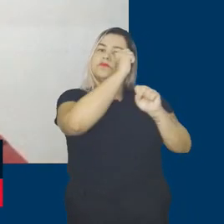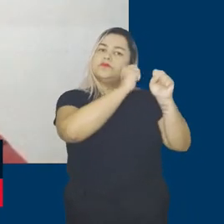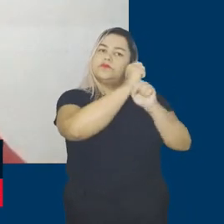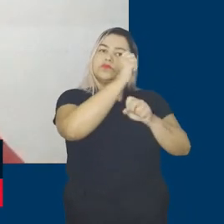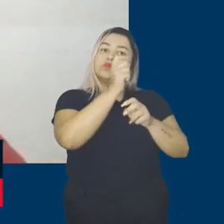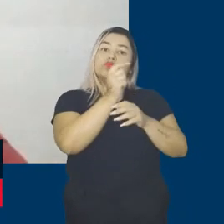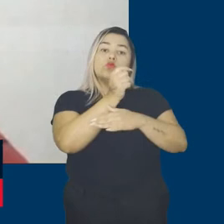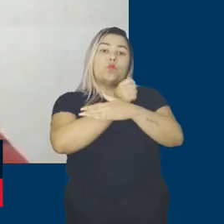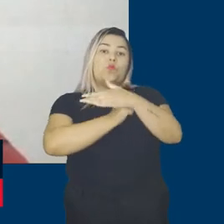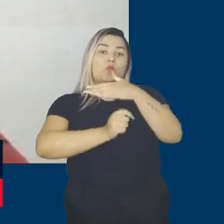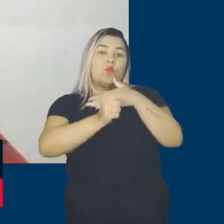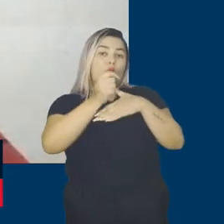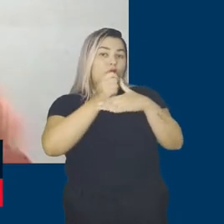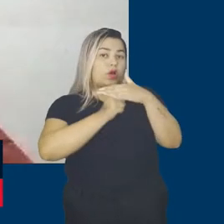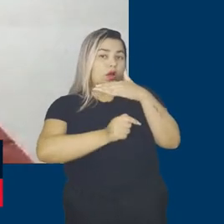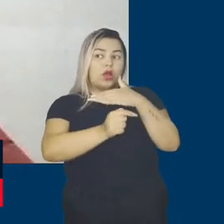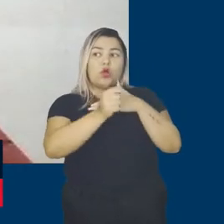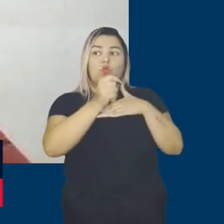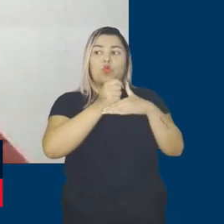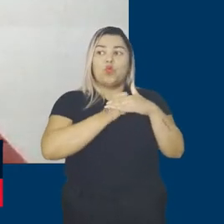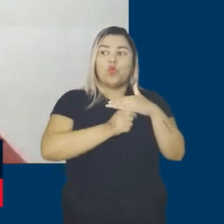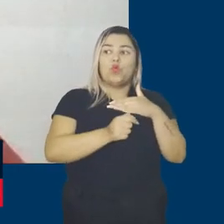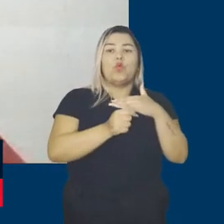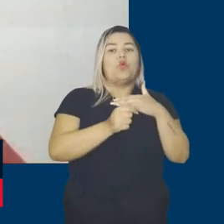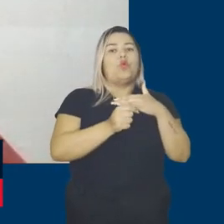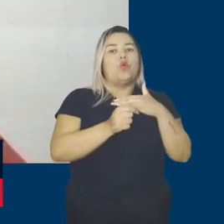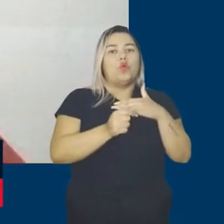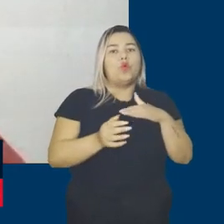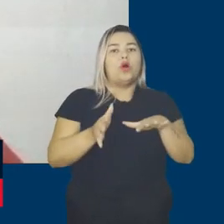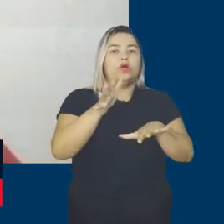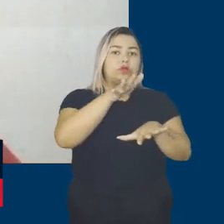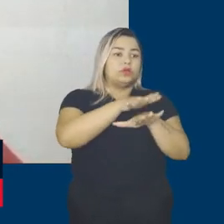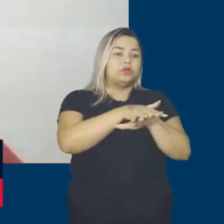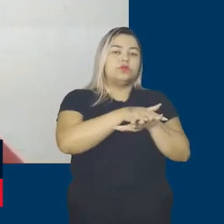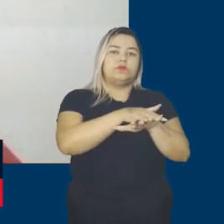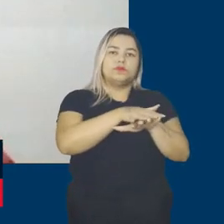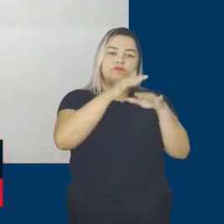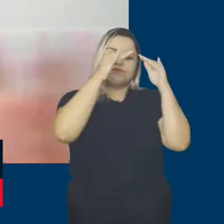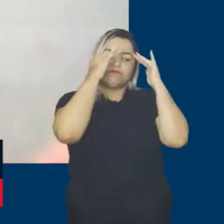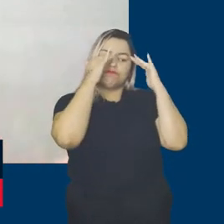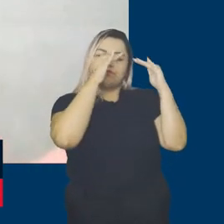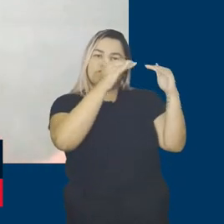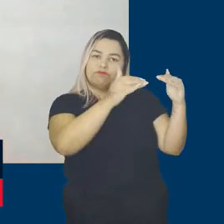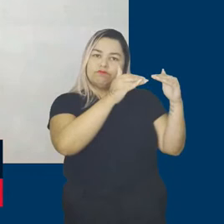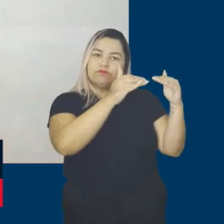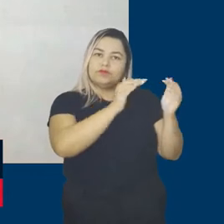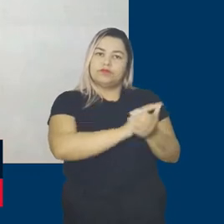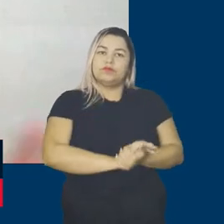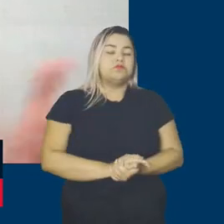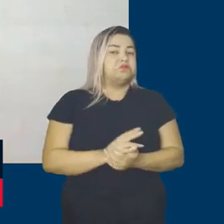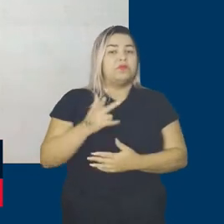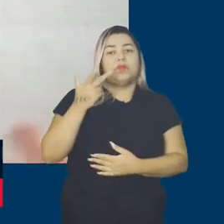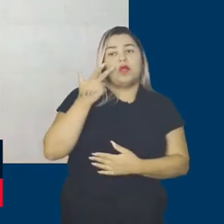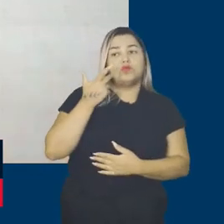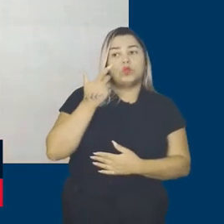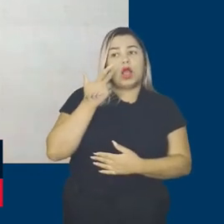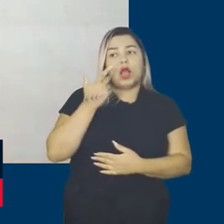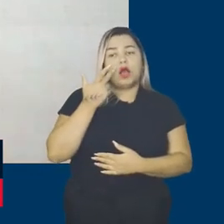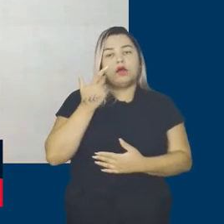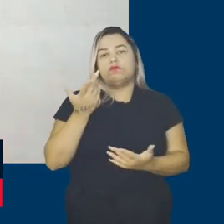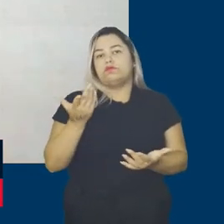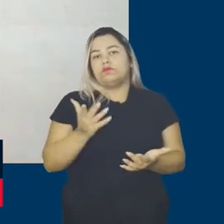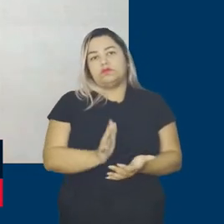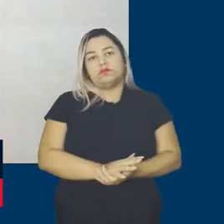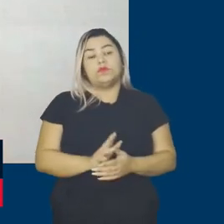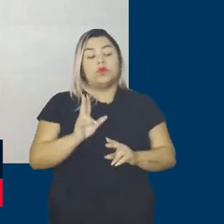economia verde, inclusiva, né? E garantindo e respeitando a sua biodiversidade naturalmente. Naturalmente, o que a